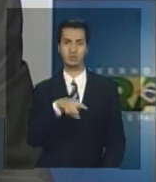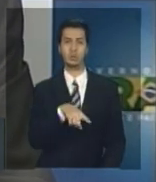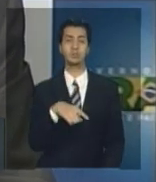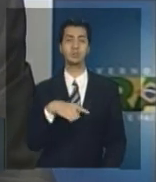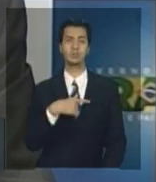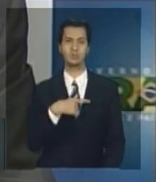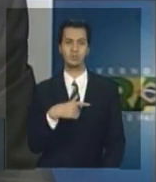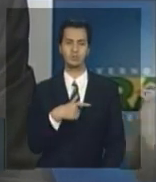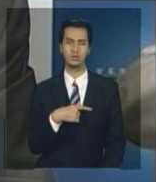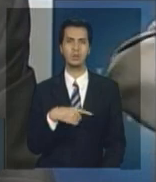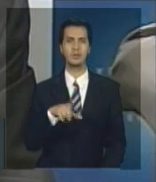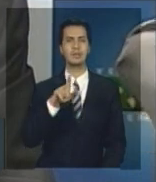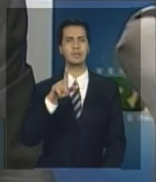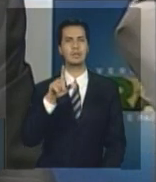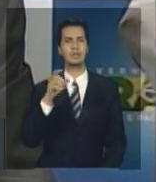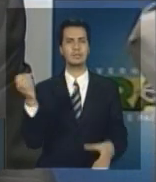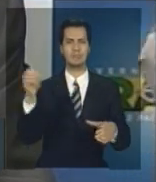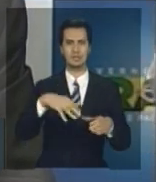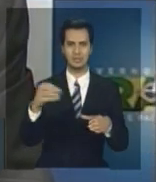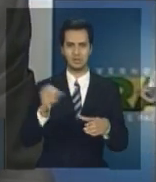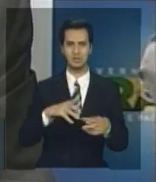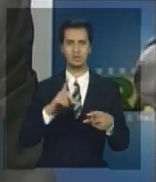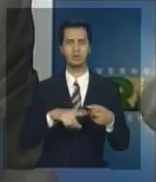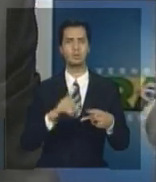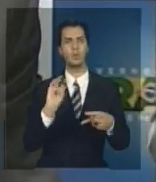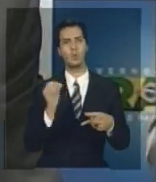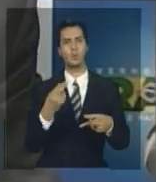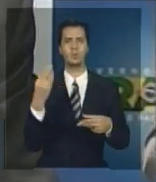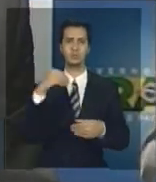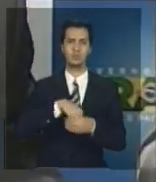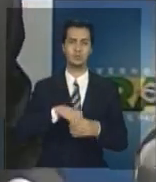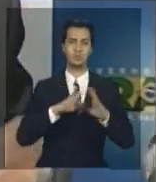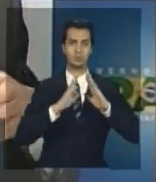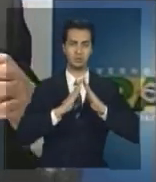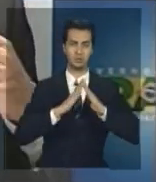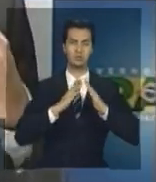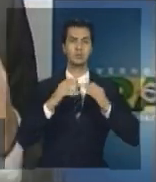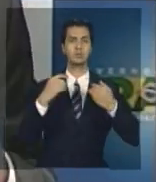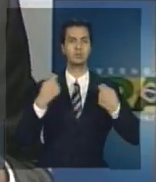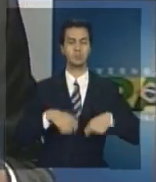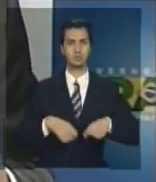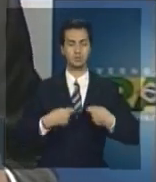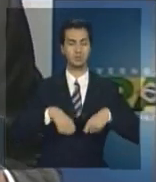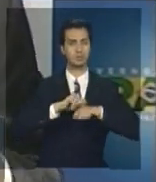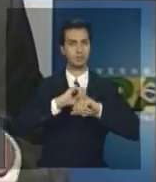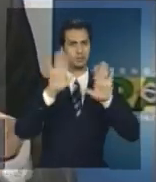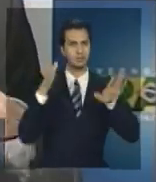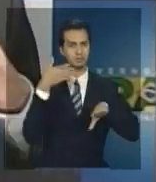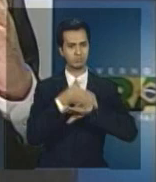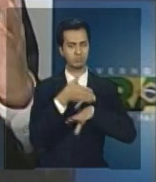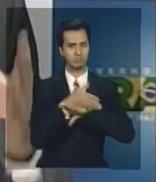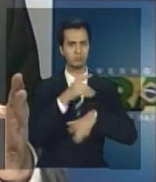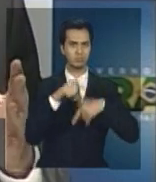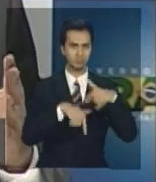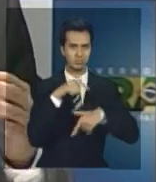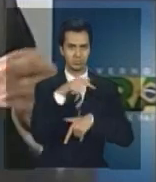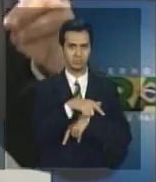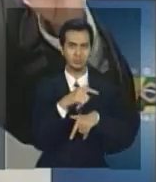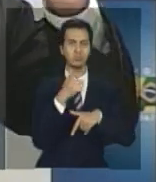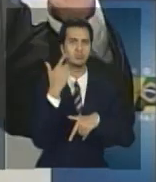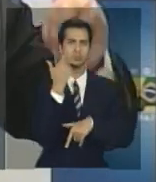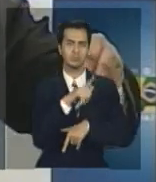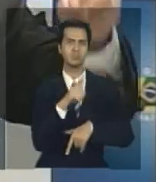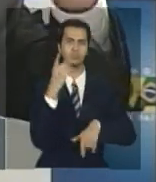em reservatórios de lixo, ou domiciliar, ou lixo comunitário, dá uma clareza, né, para as ações